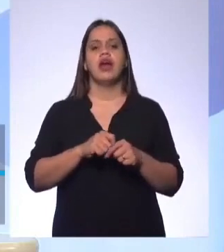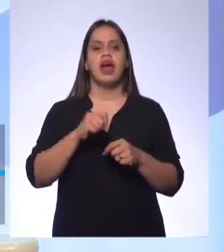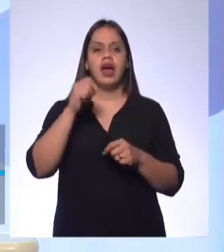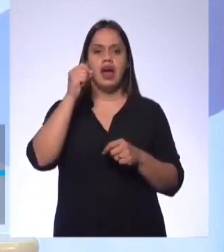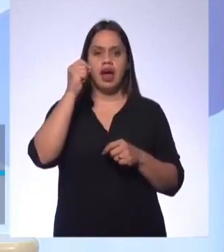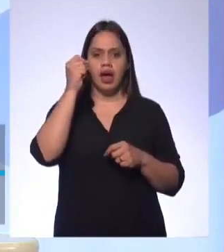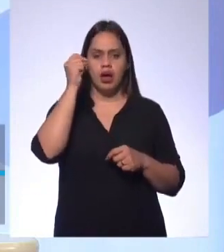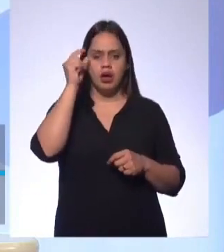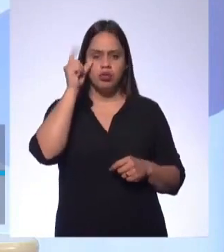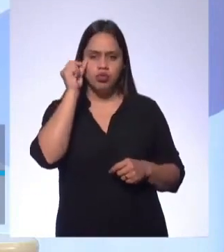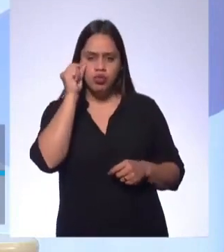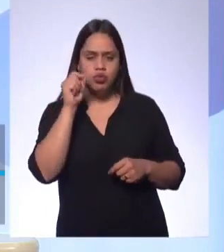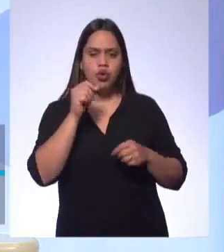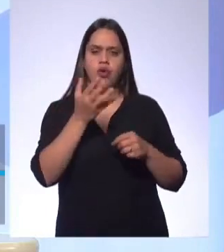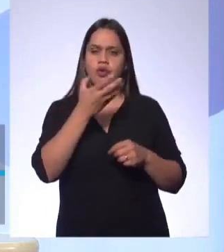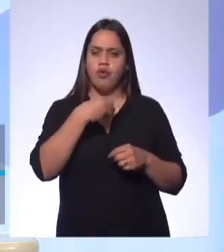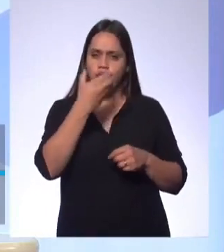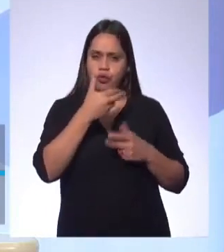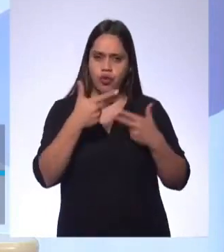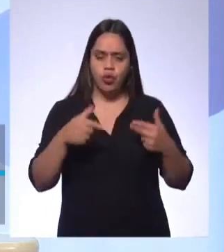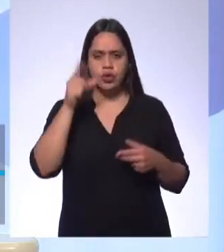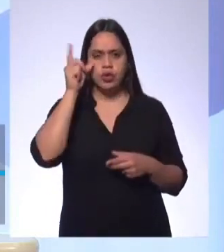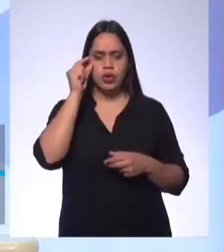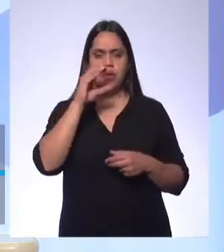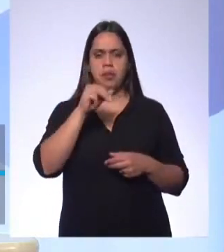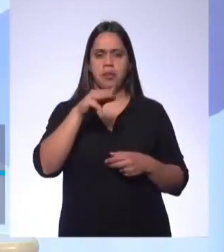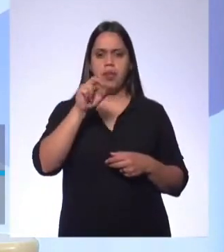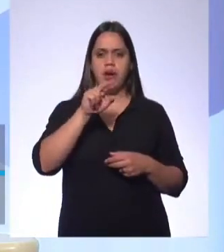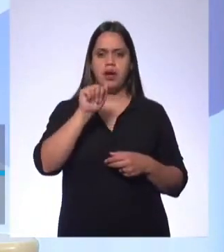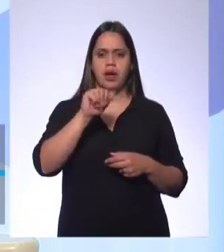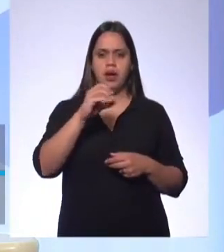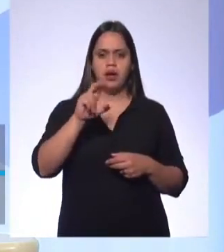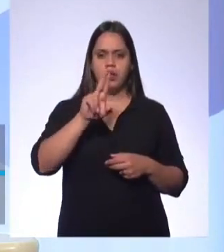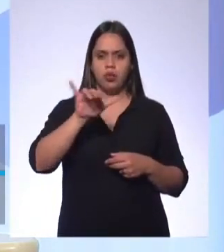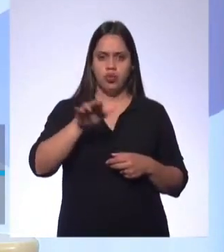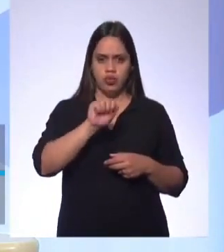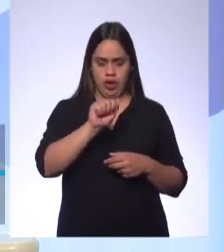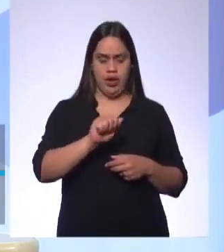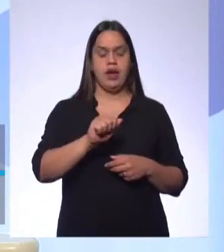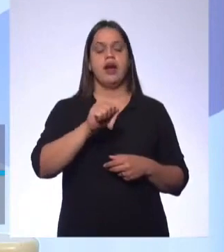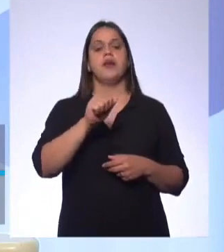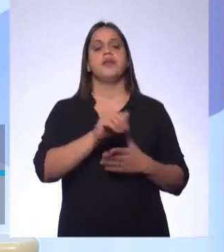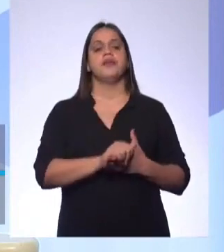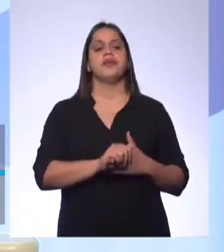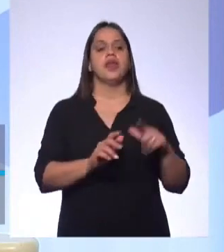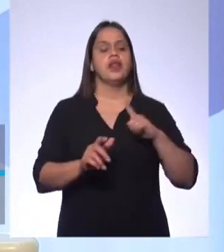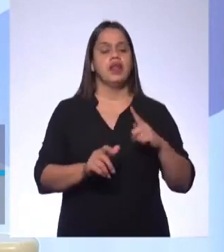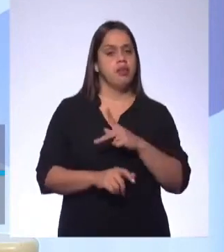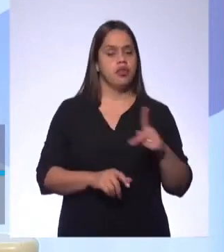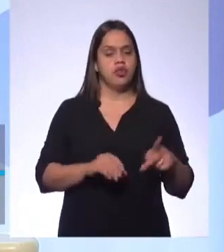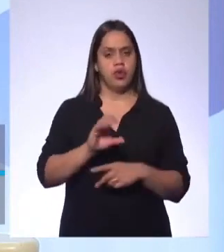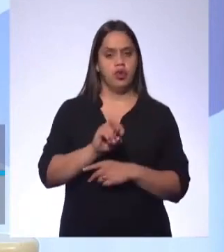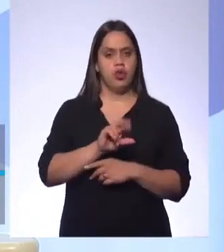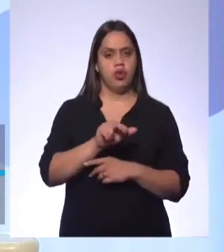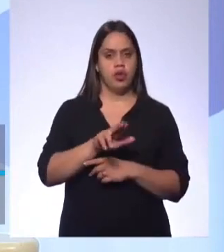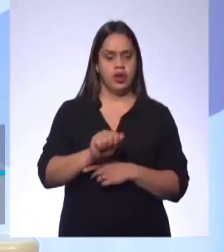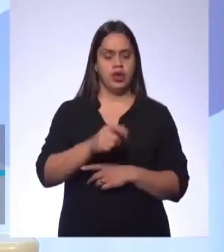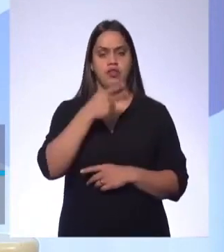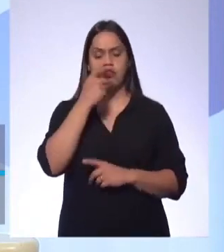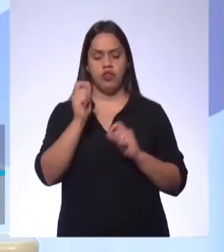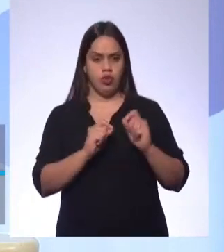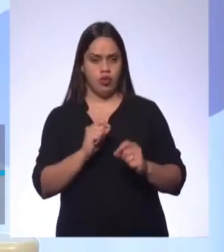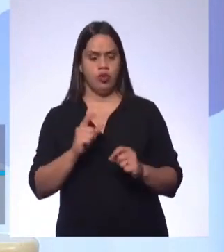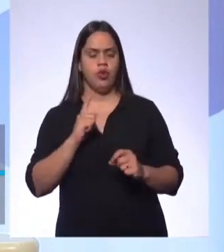de maracujá. A procorina, eu acho que eu entendi mais ou menos a sua pergunta, que ela falou qual é o limite entre o